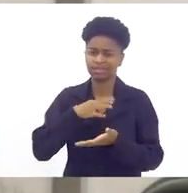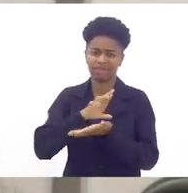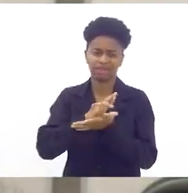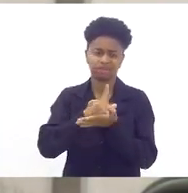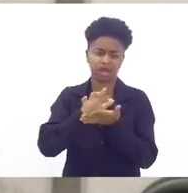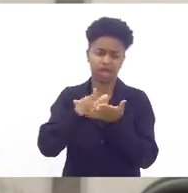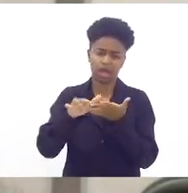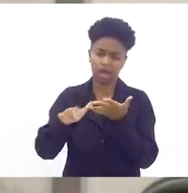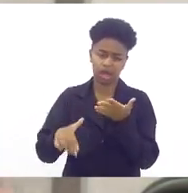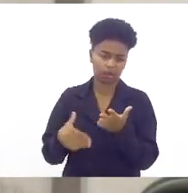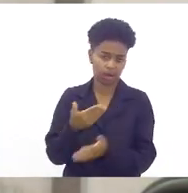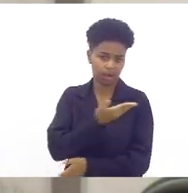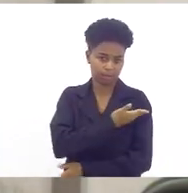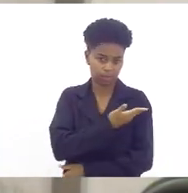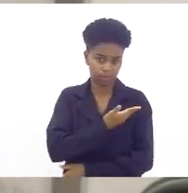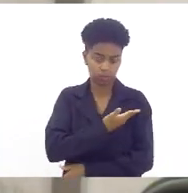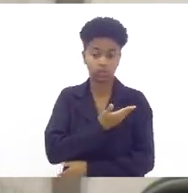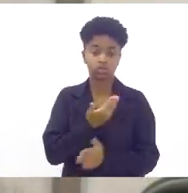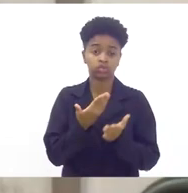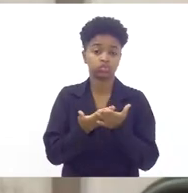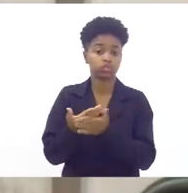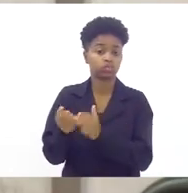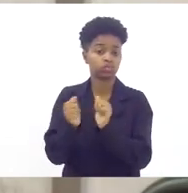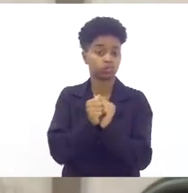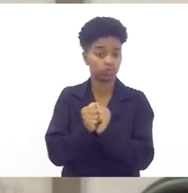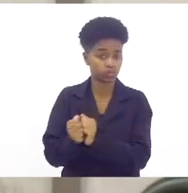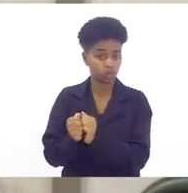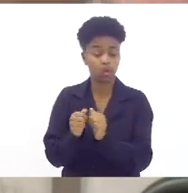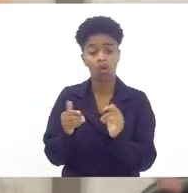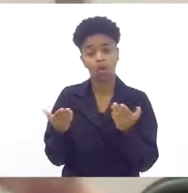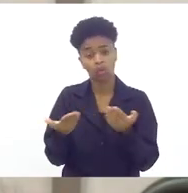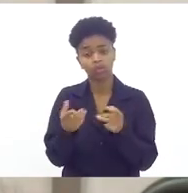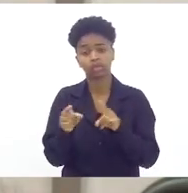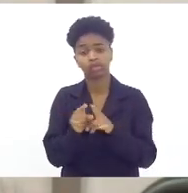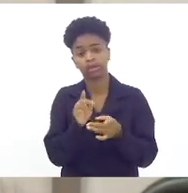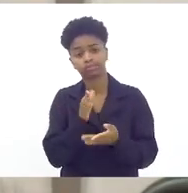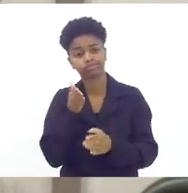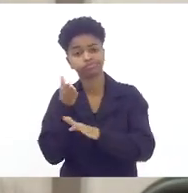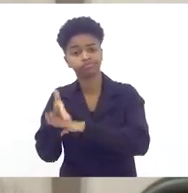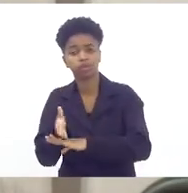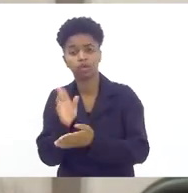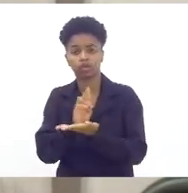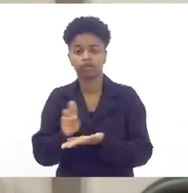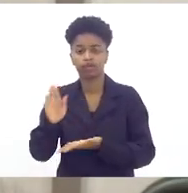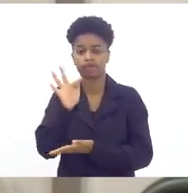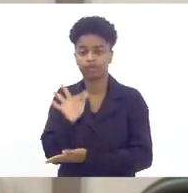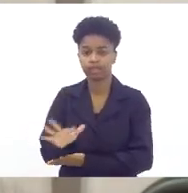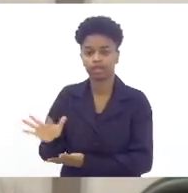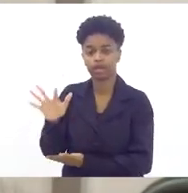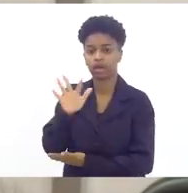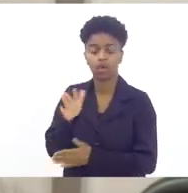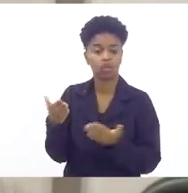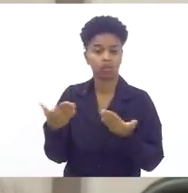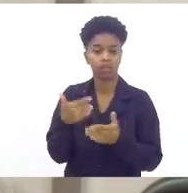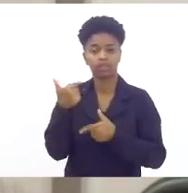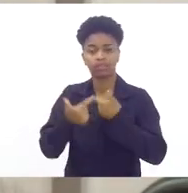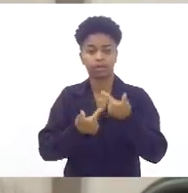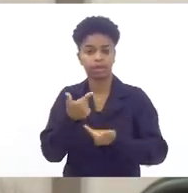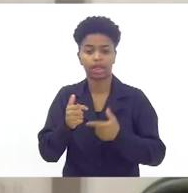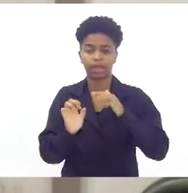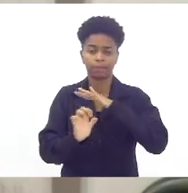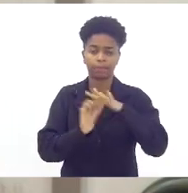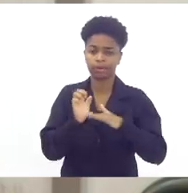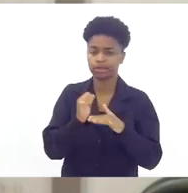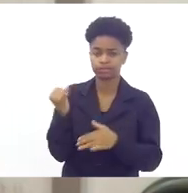companheiros que estudaram comigo e que hoje estão nas universidades federais hoje estão trabalhando em grandes